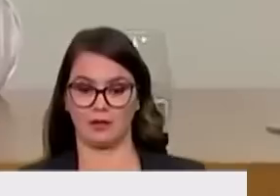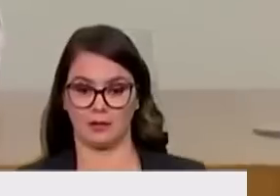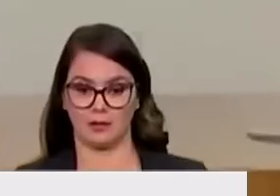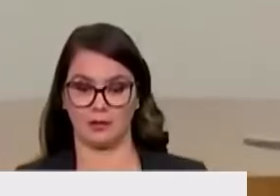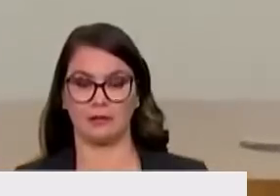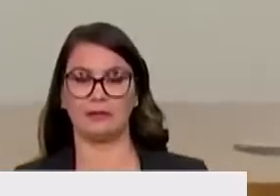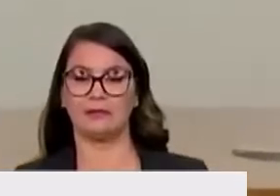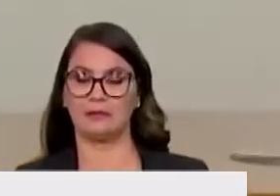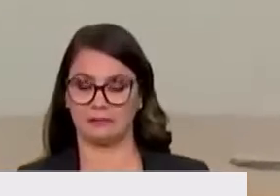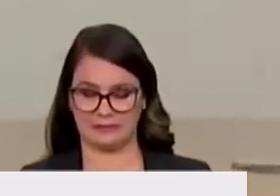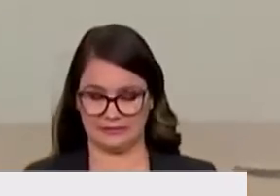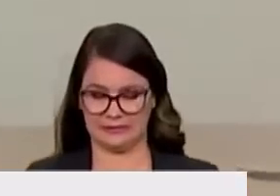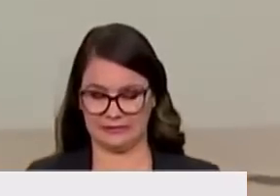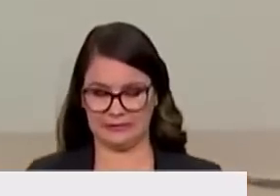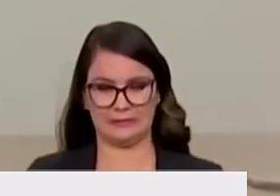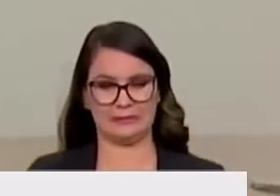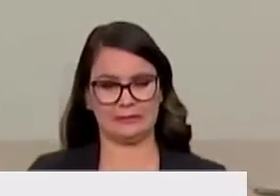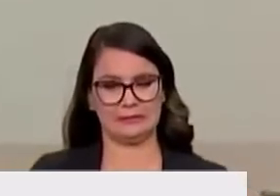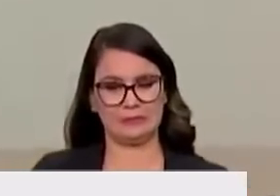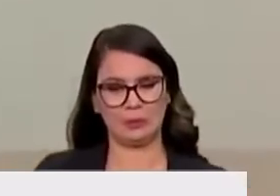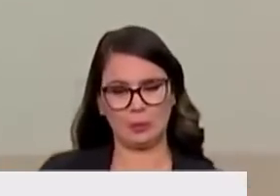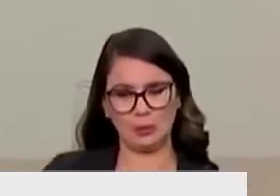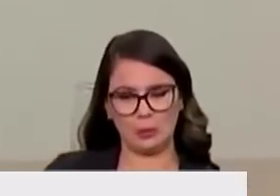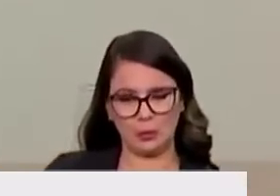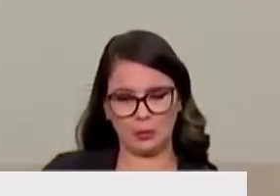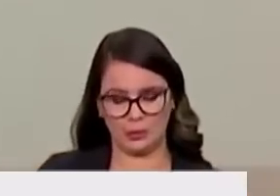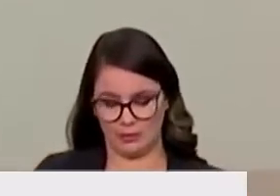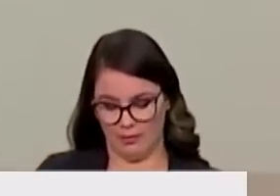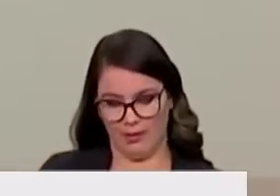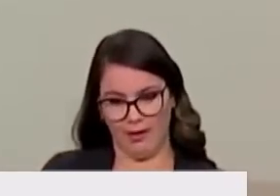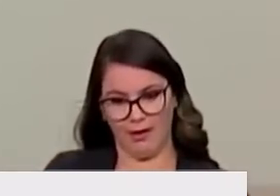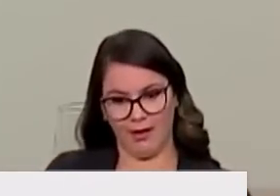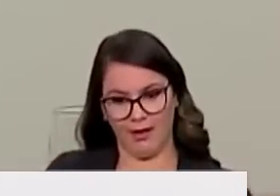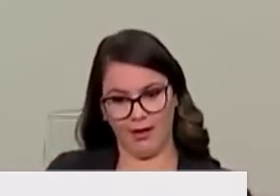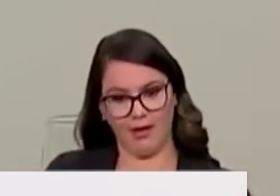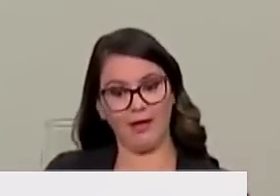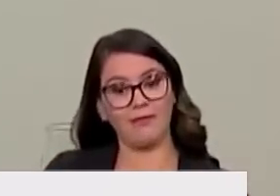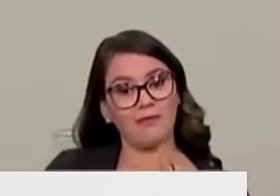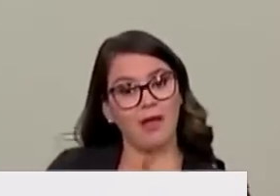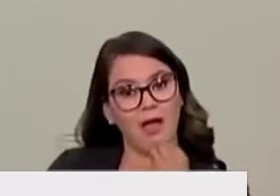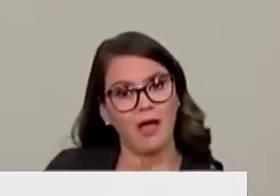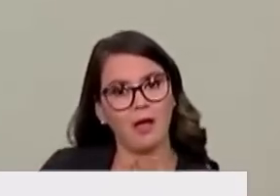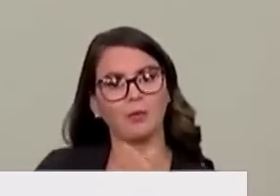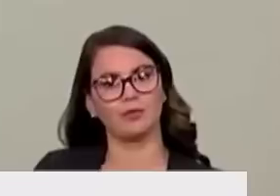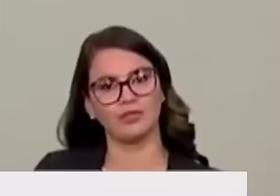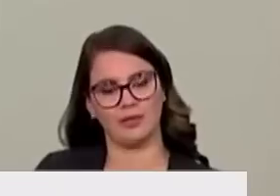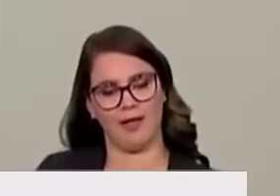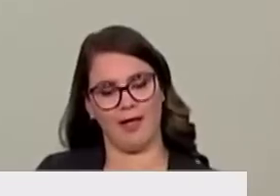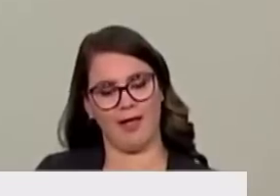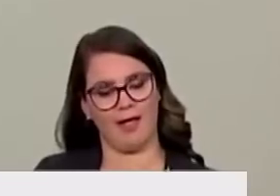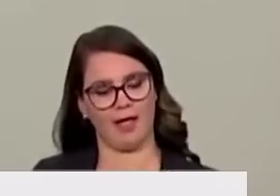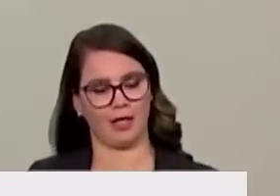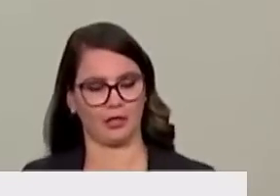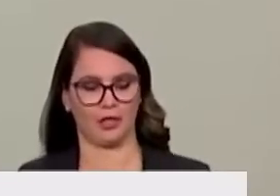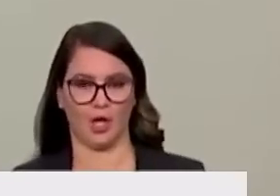há um desgaste da cartilagem que recobre as articulações. Qualquer articulação móvel tem uma artrose e tem